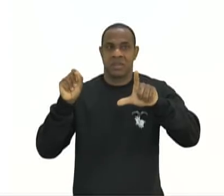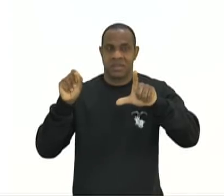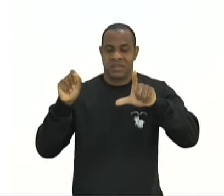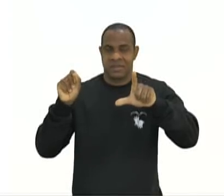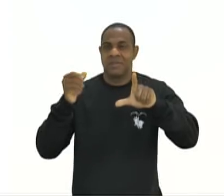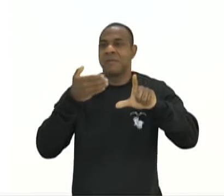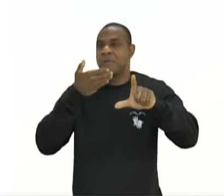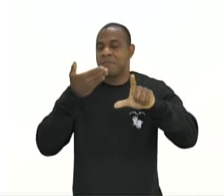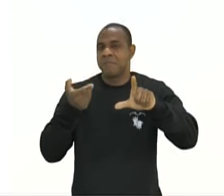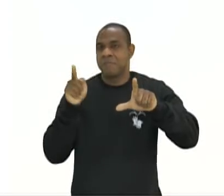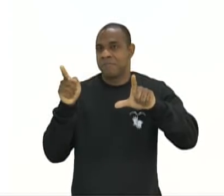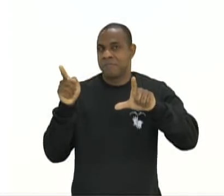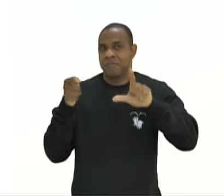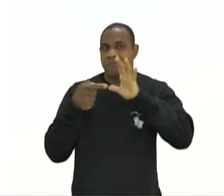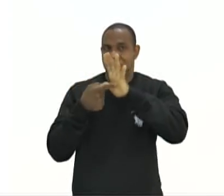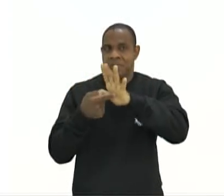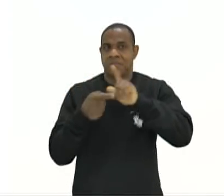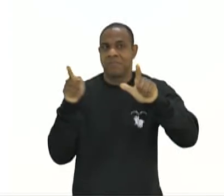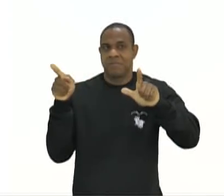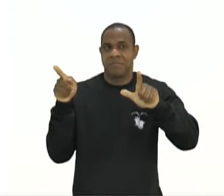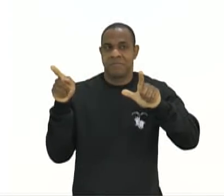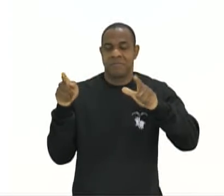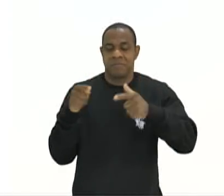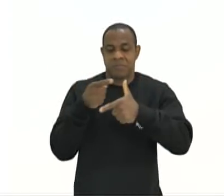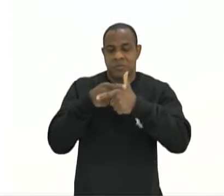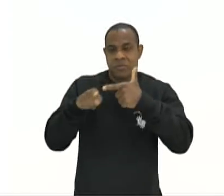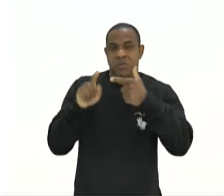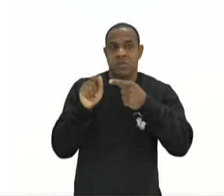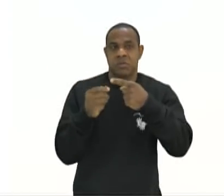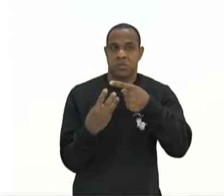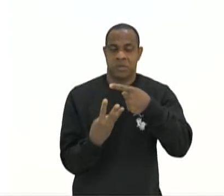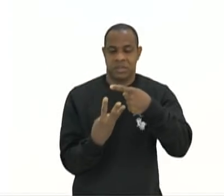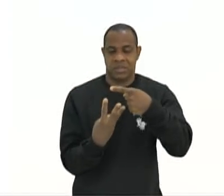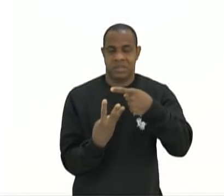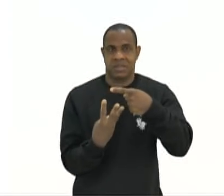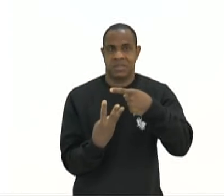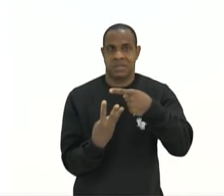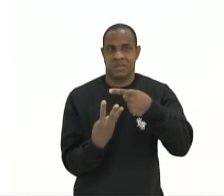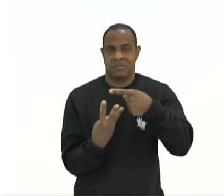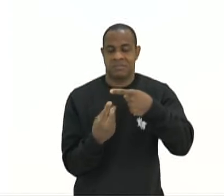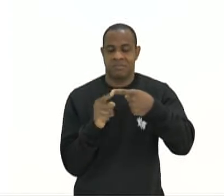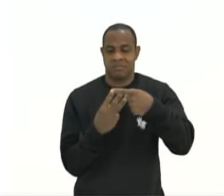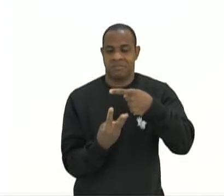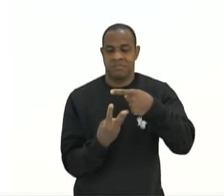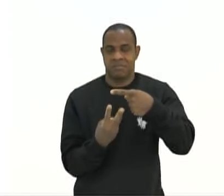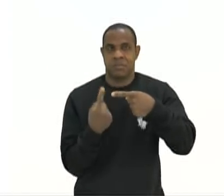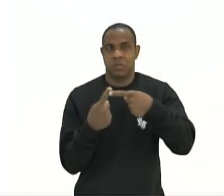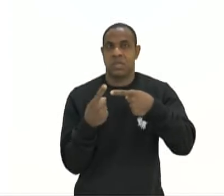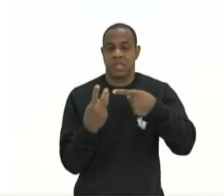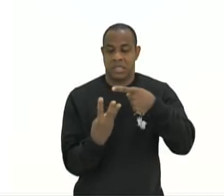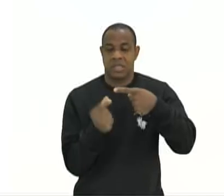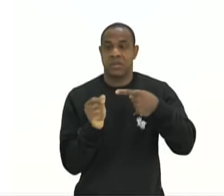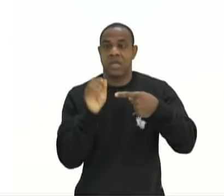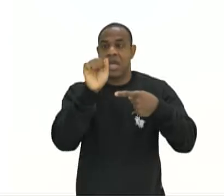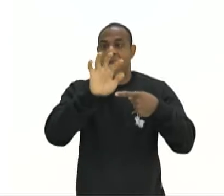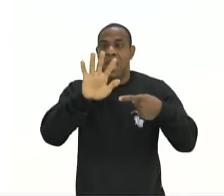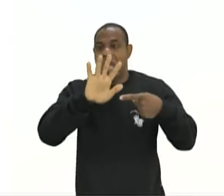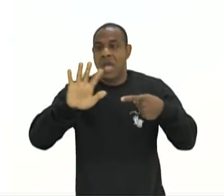medição que foi atribuída no gráfico e dividimos por 3. Nesse correspondente, o que temos